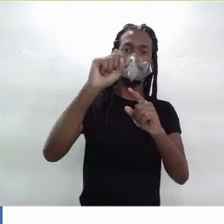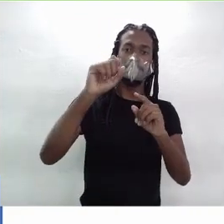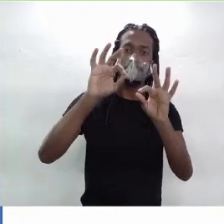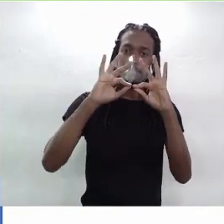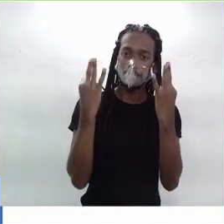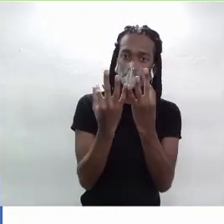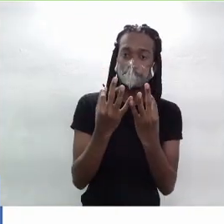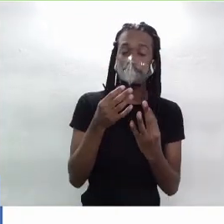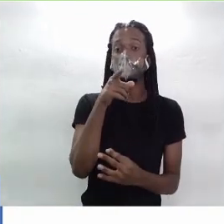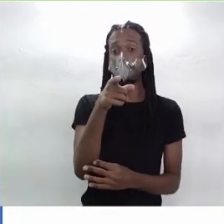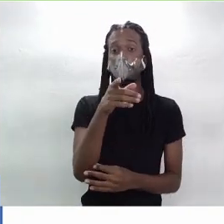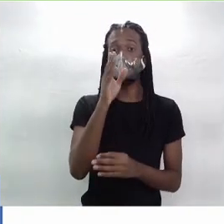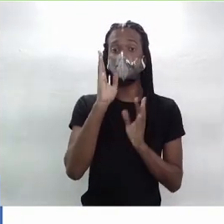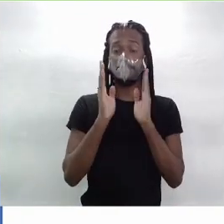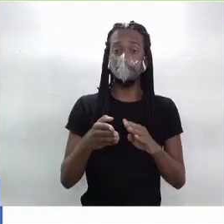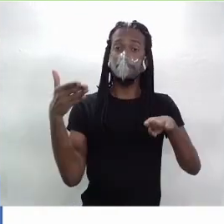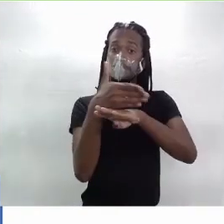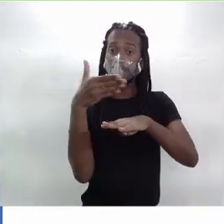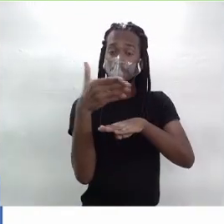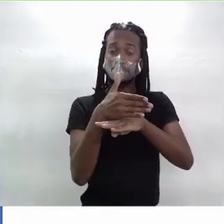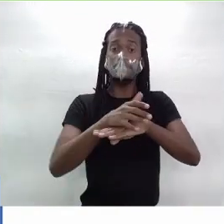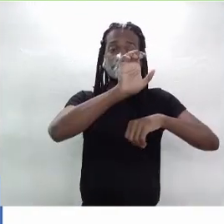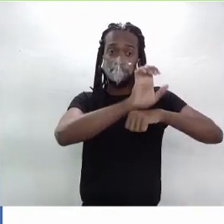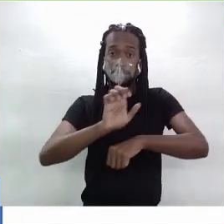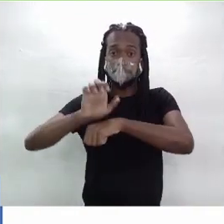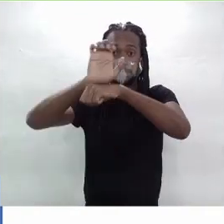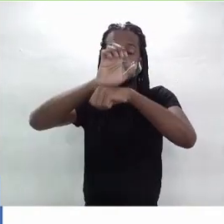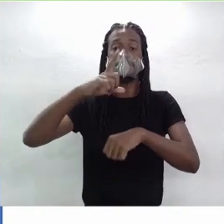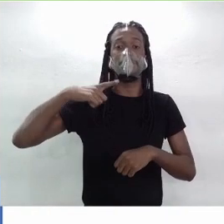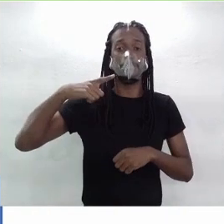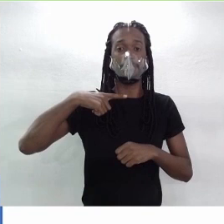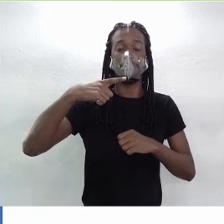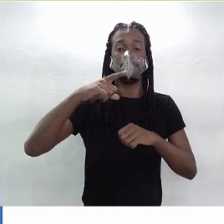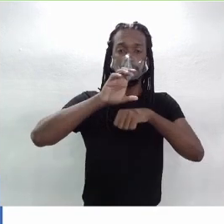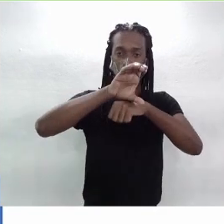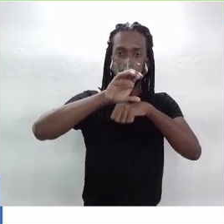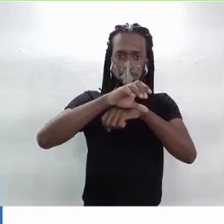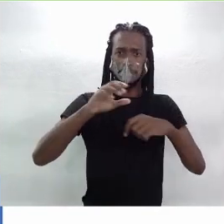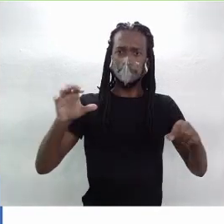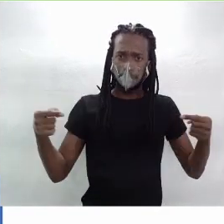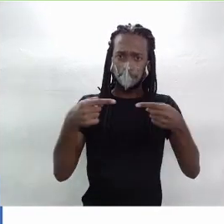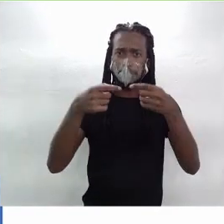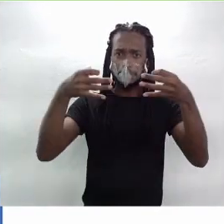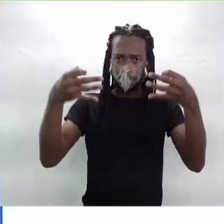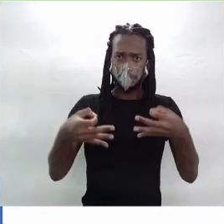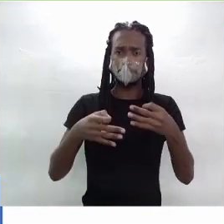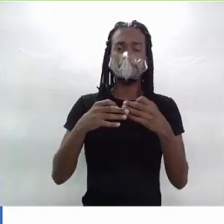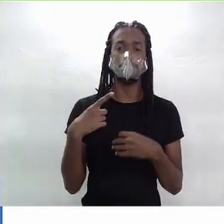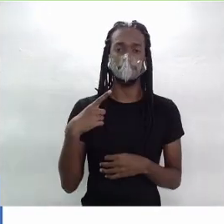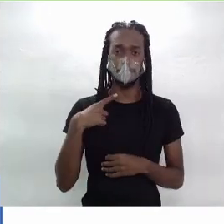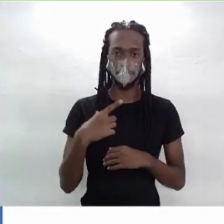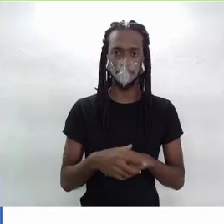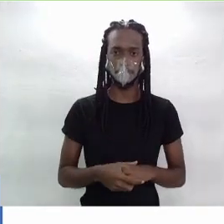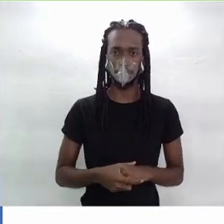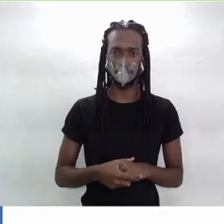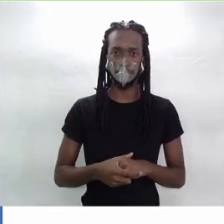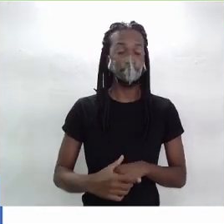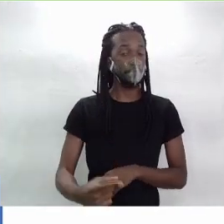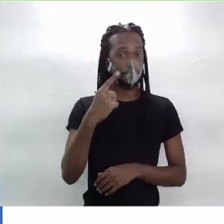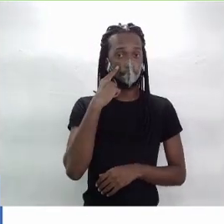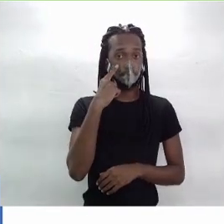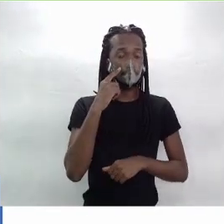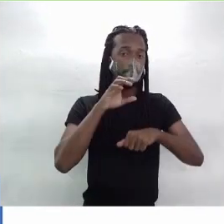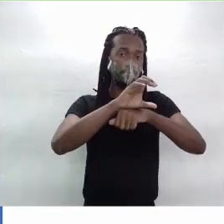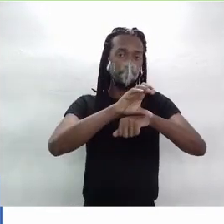de um Estado em que há uma Constituição. Vamos adiante. Olhem na tela. A Constituição de